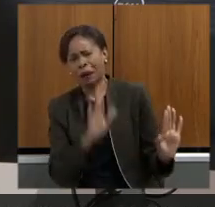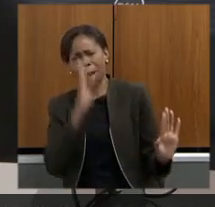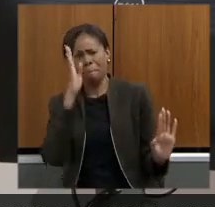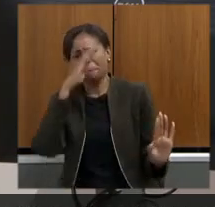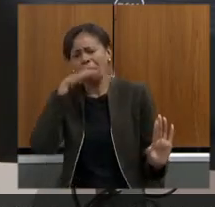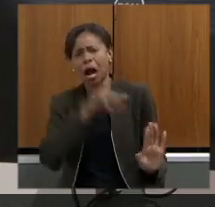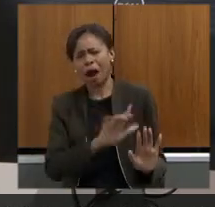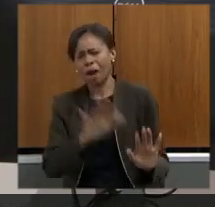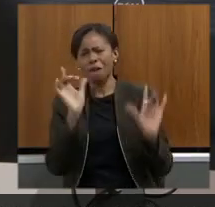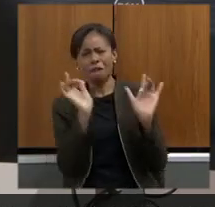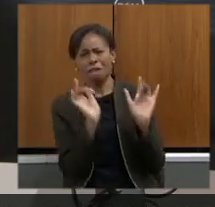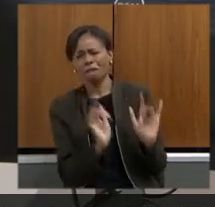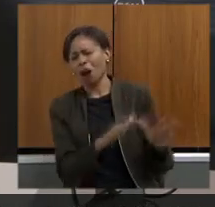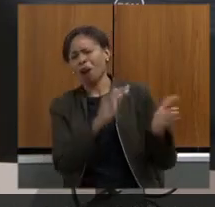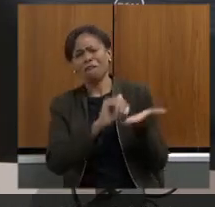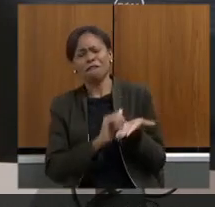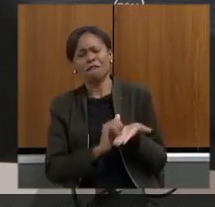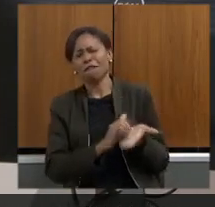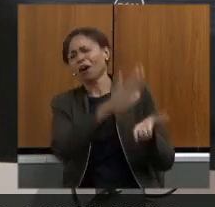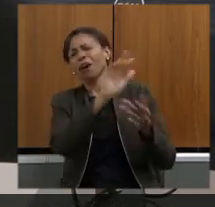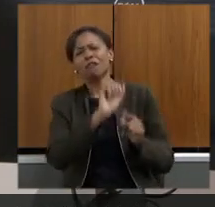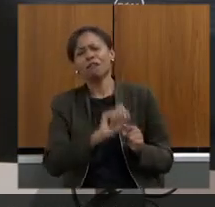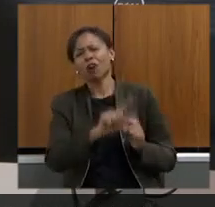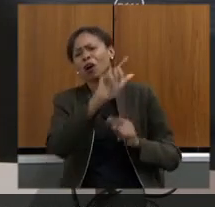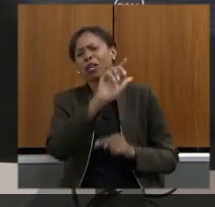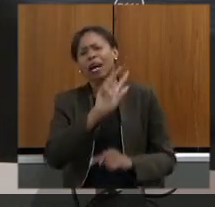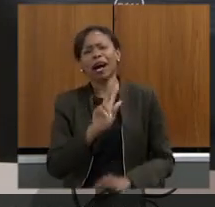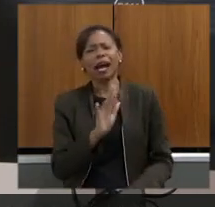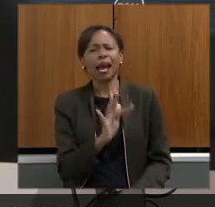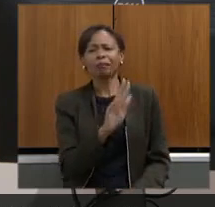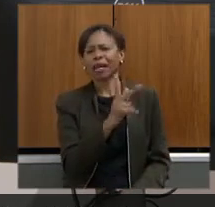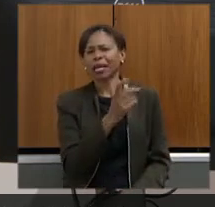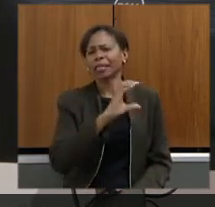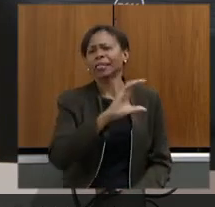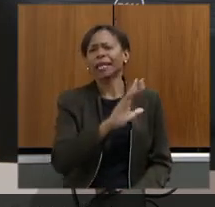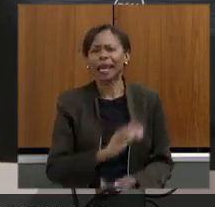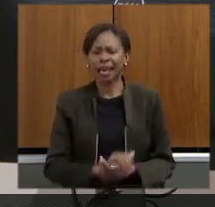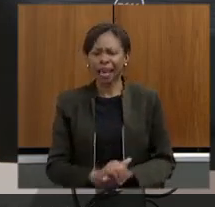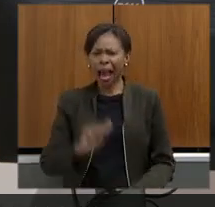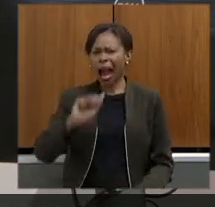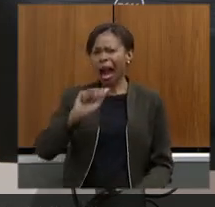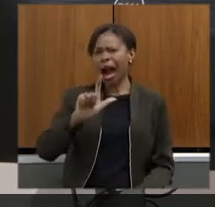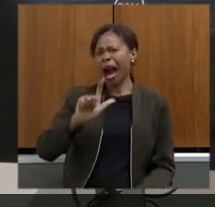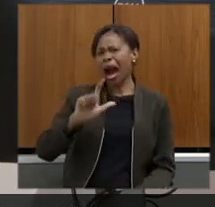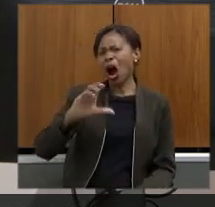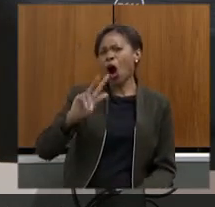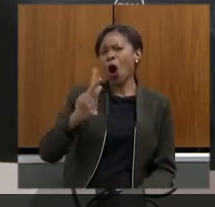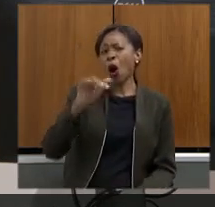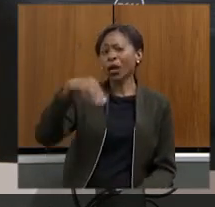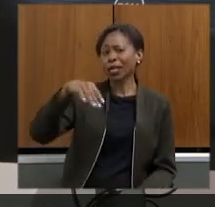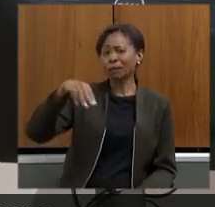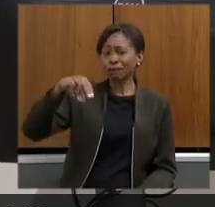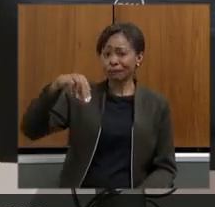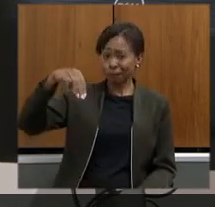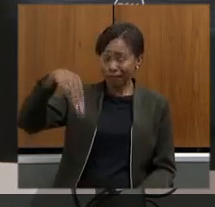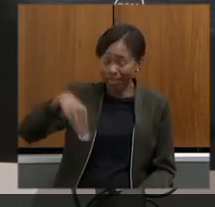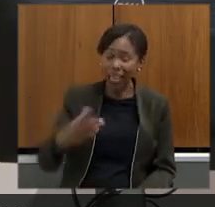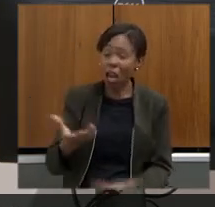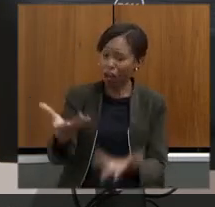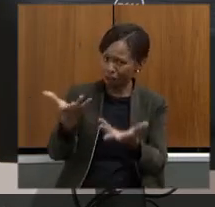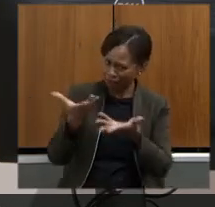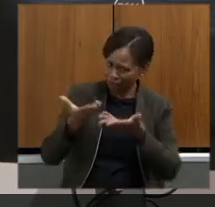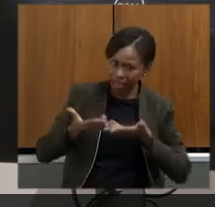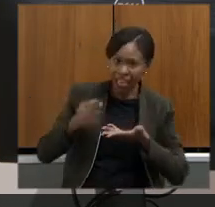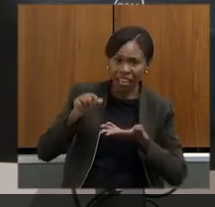fora Alckmin e agora venha Alckmin não é antes era fora agora vem a alquimia alchemy se tornou